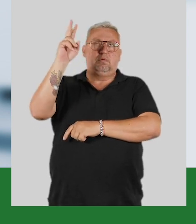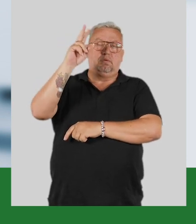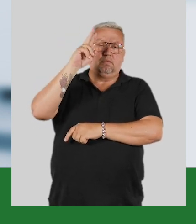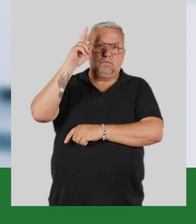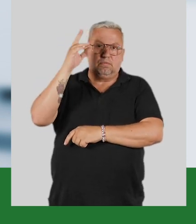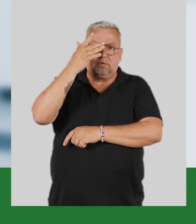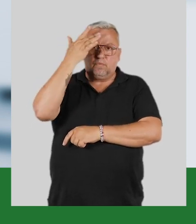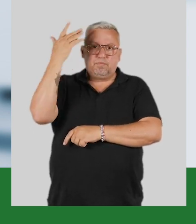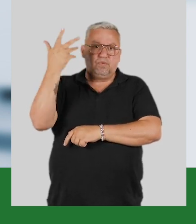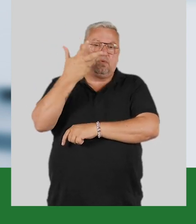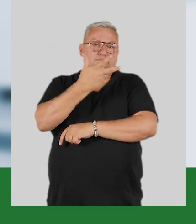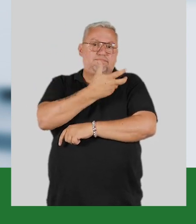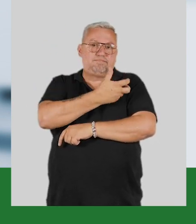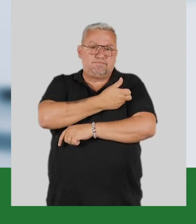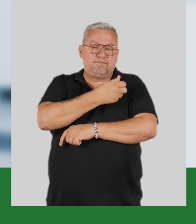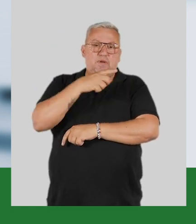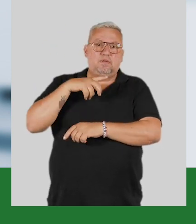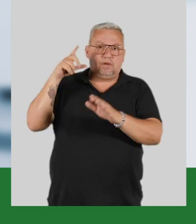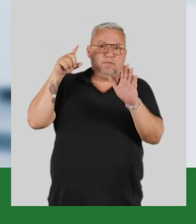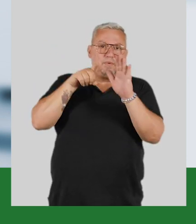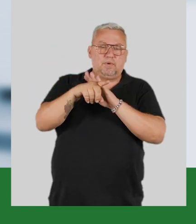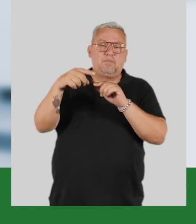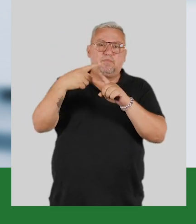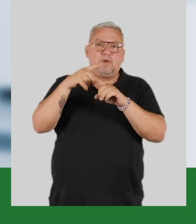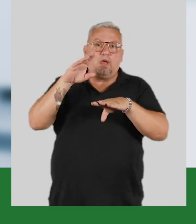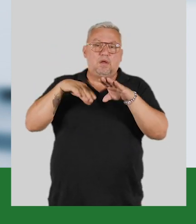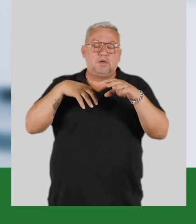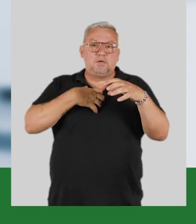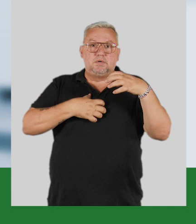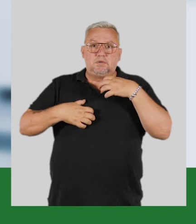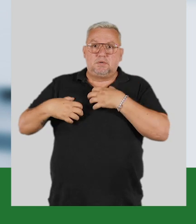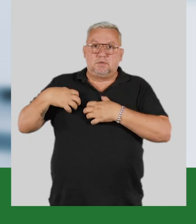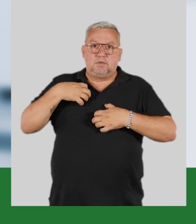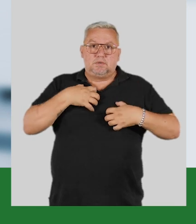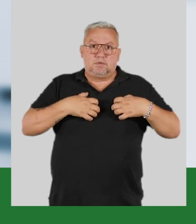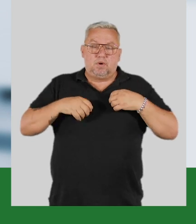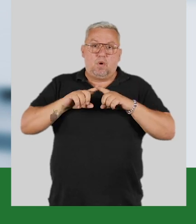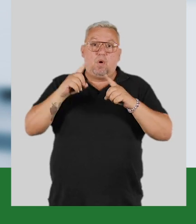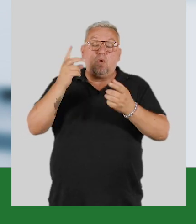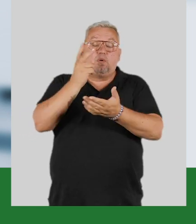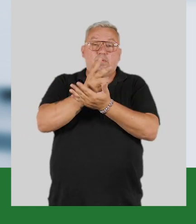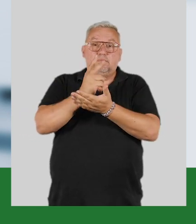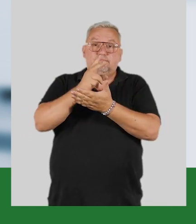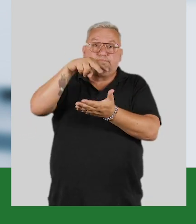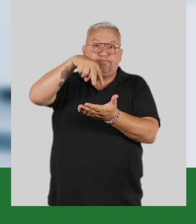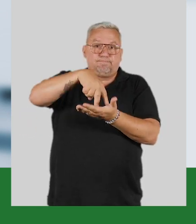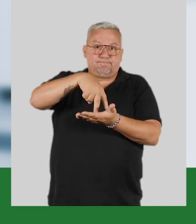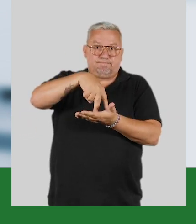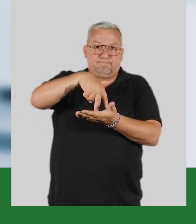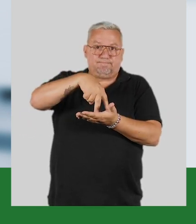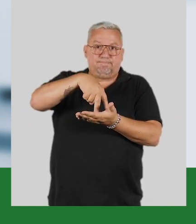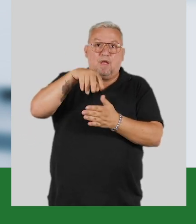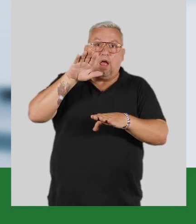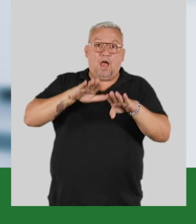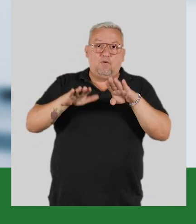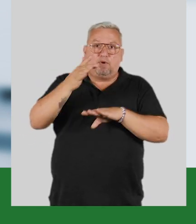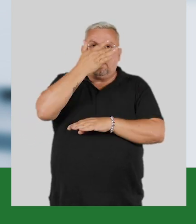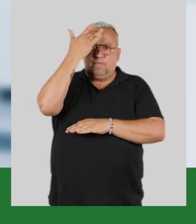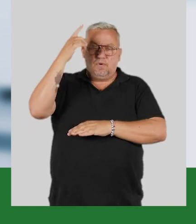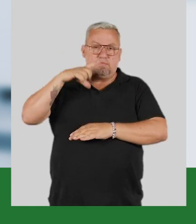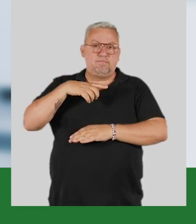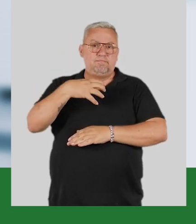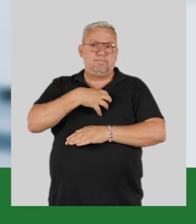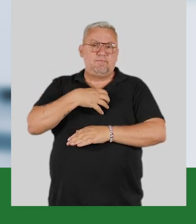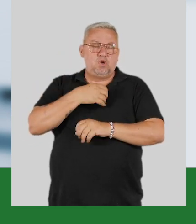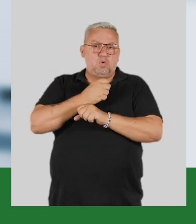pessoa é submetida a uma situação de estresse ou que fica muito tempo em pé. Às vezes a pessoa, quando ela passa por essa